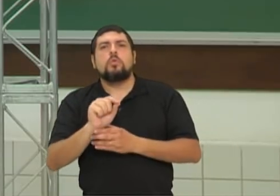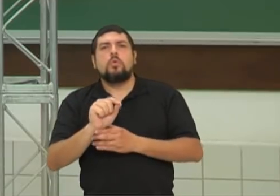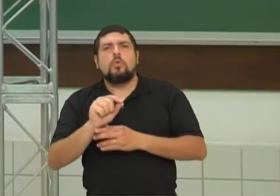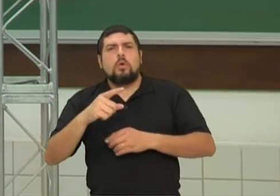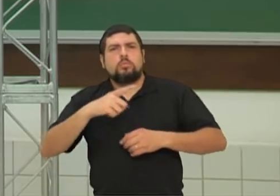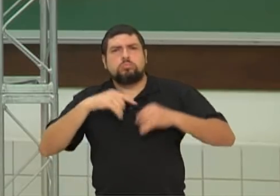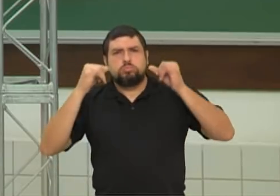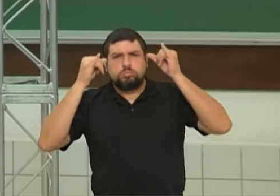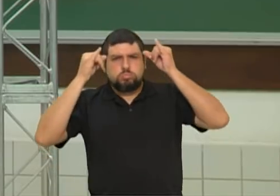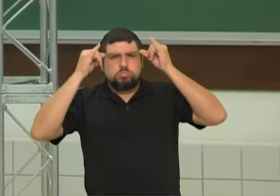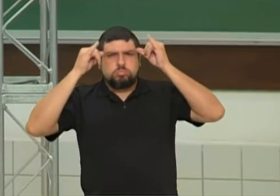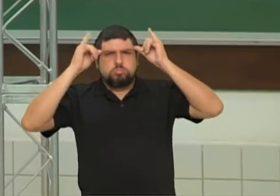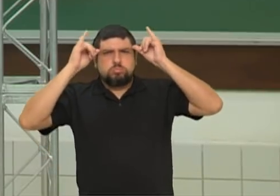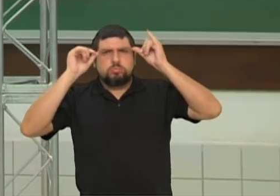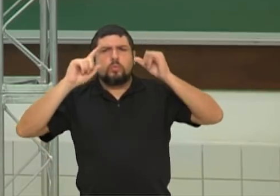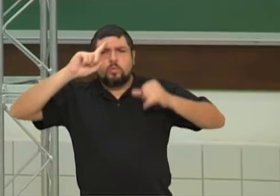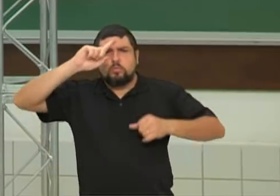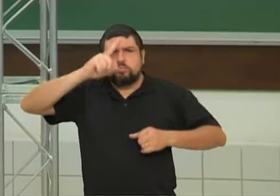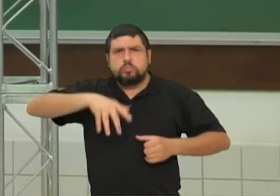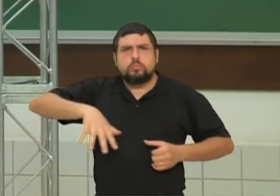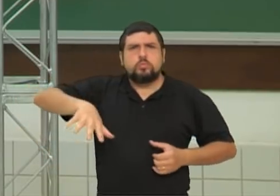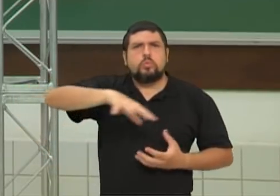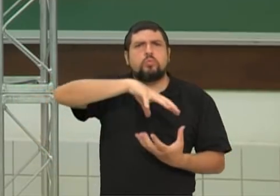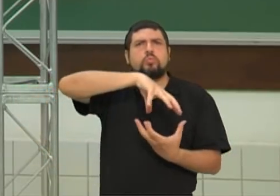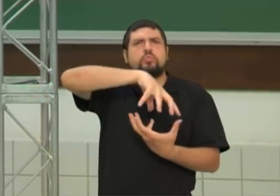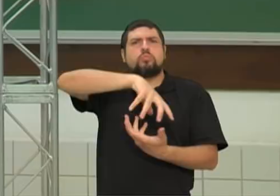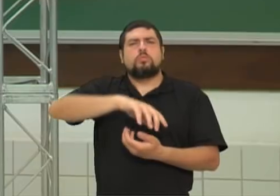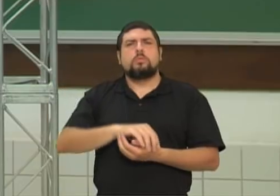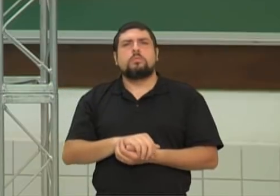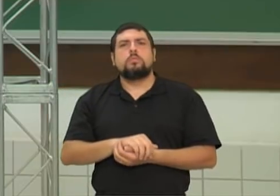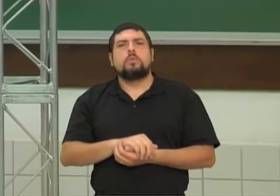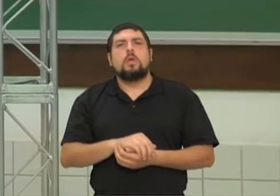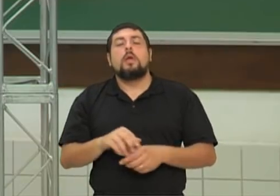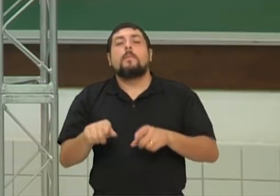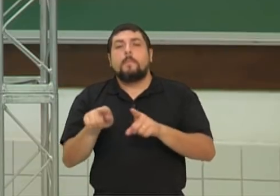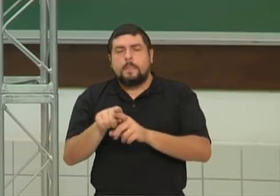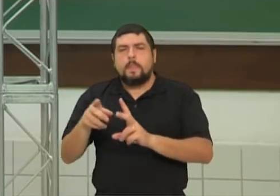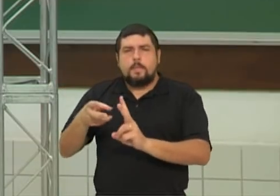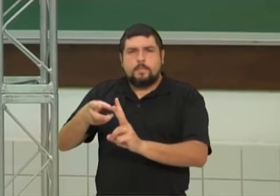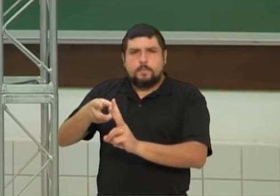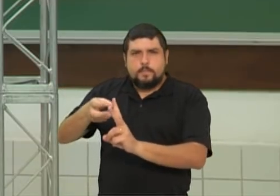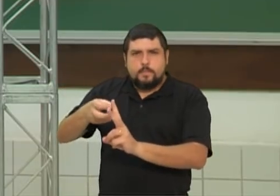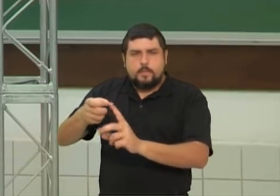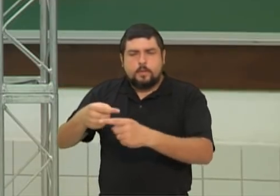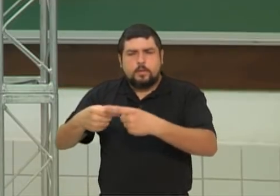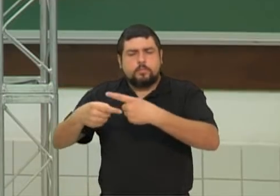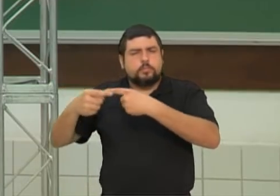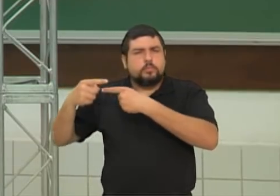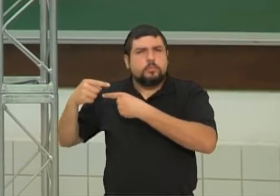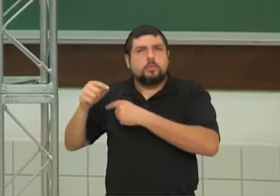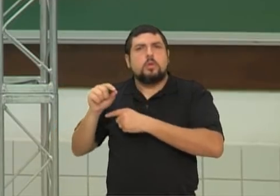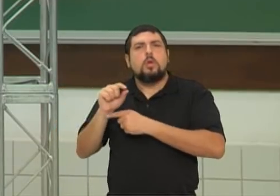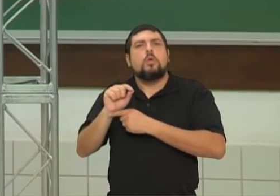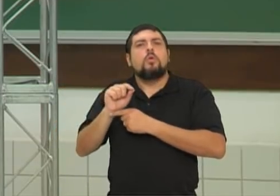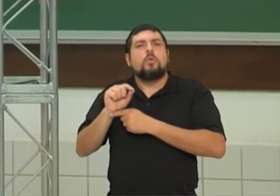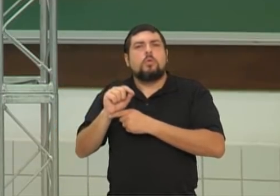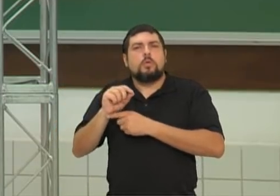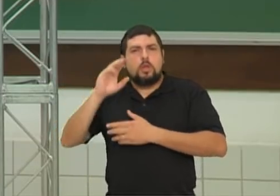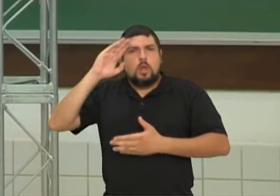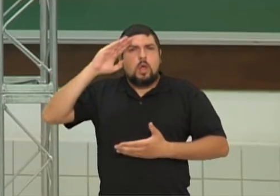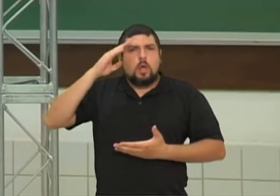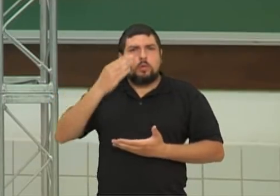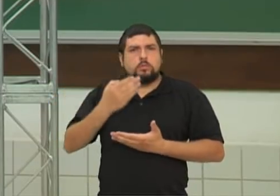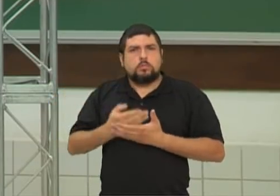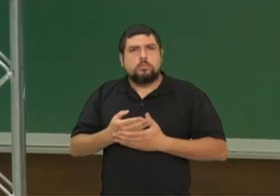da Mesopotâmia, muitos povos antigos e outros povos indígenas tinham essa crença num deus serpente, num